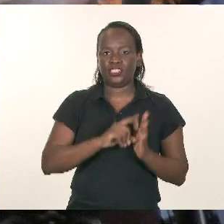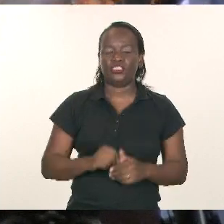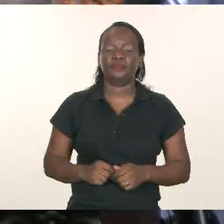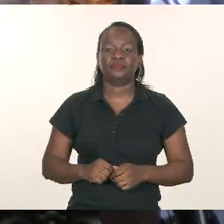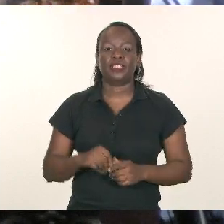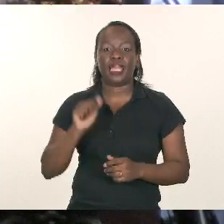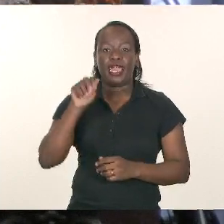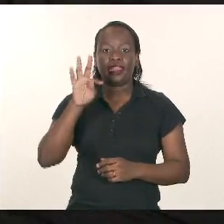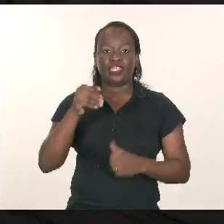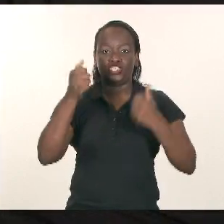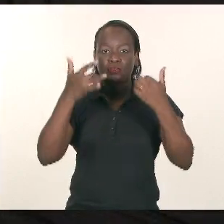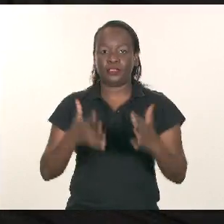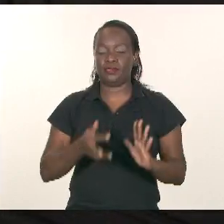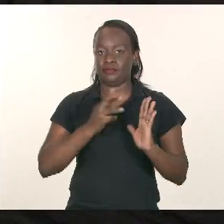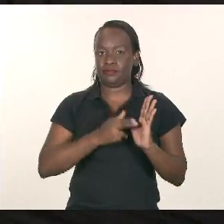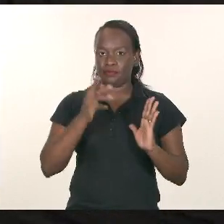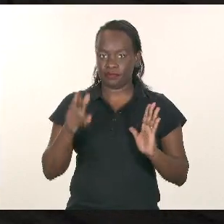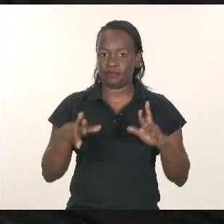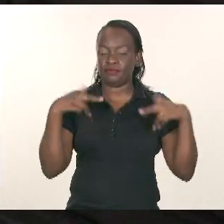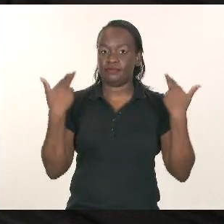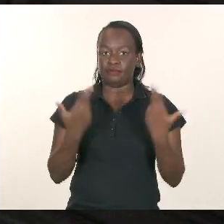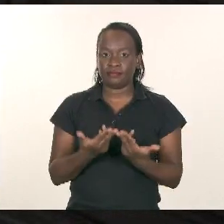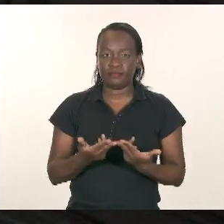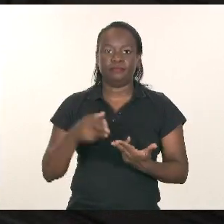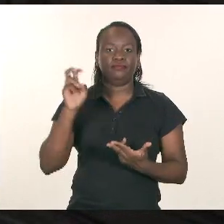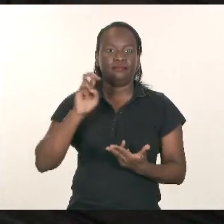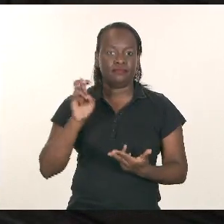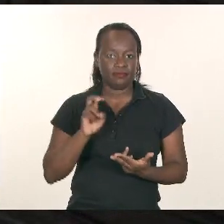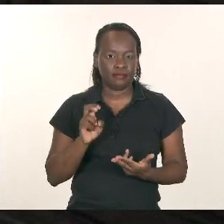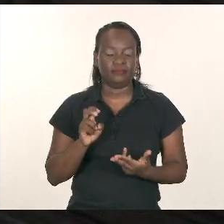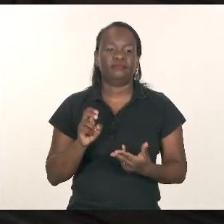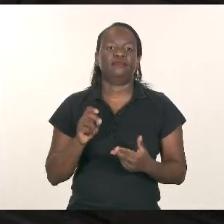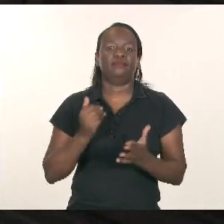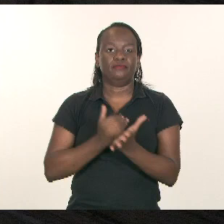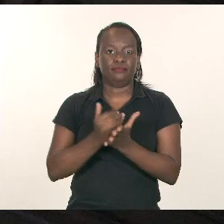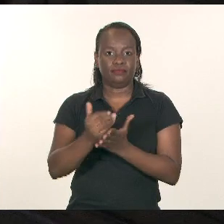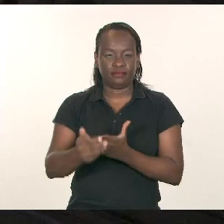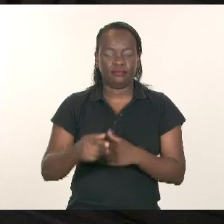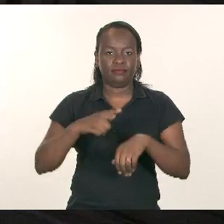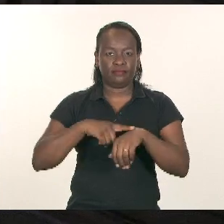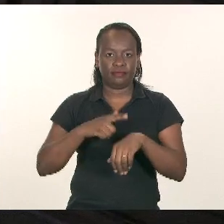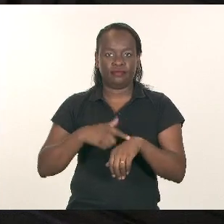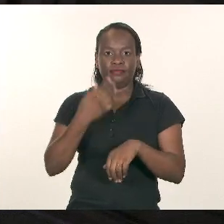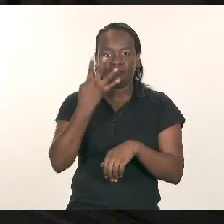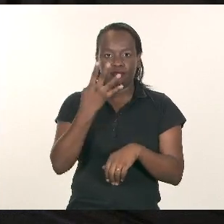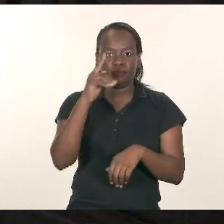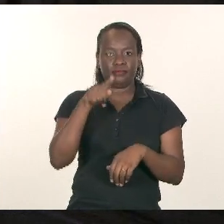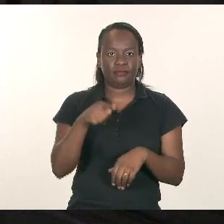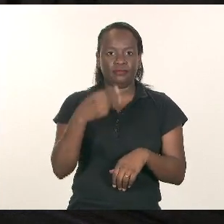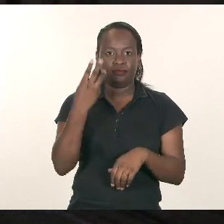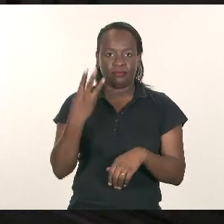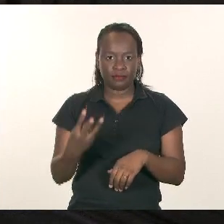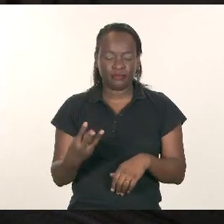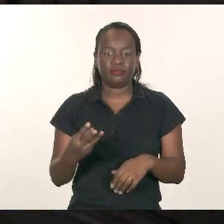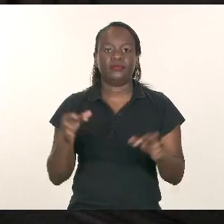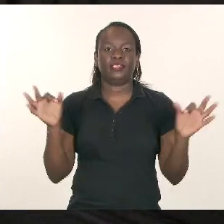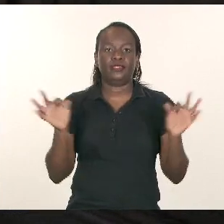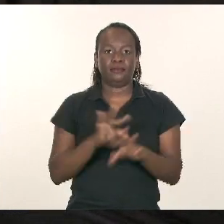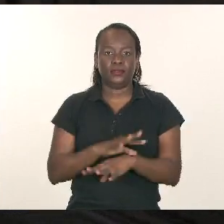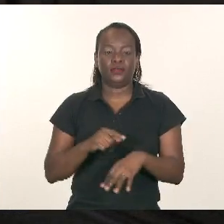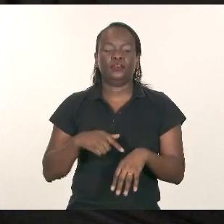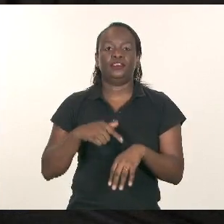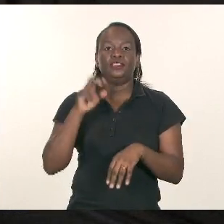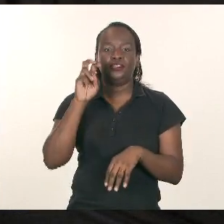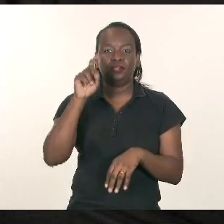A ata reflete com exatidão o ocorrido na 5ª sessão ordinária, que, iniciada às 16h03, encerrou-se